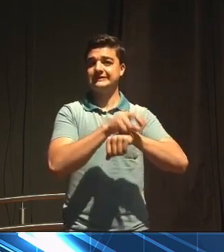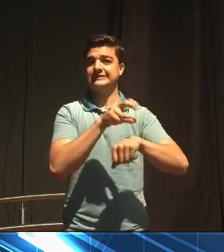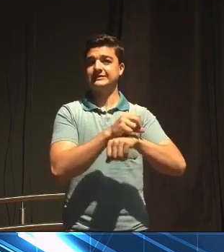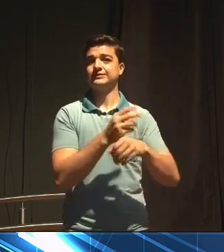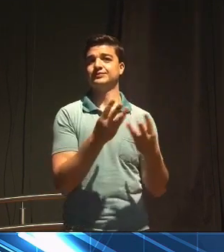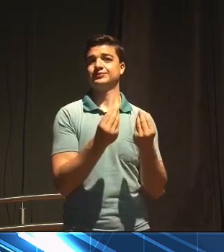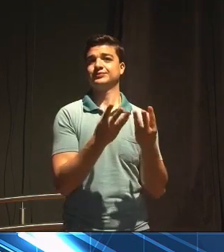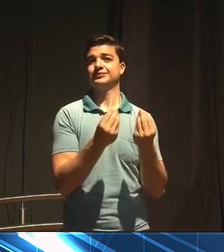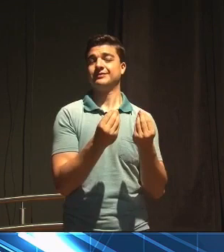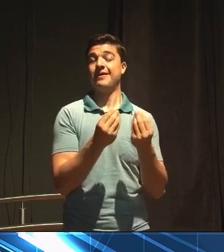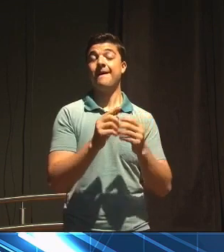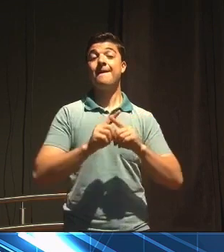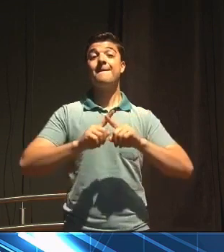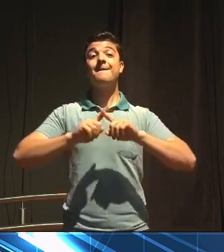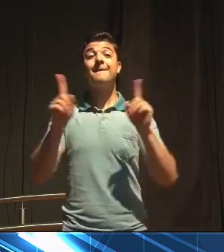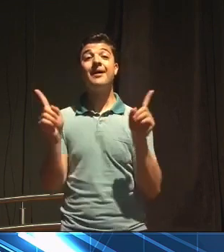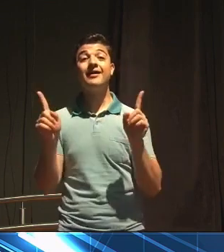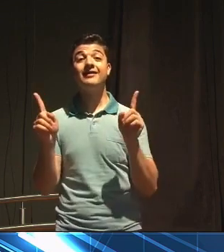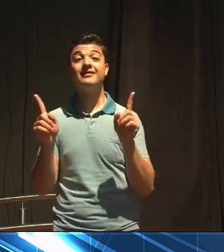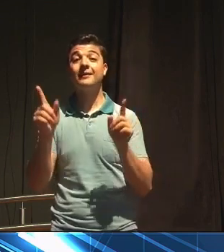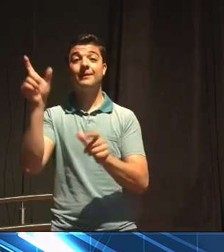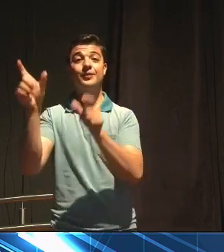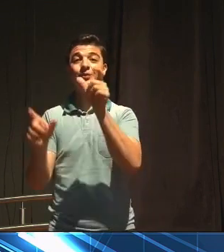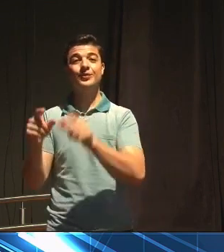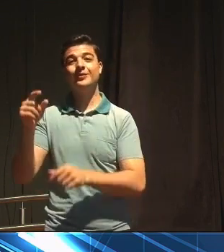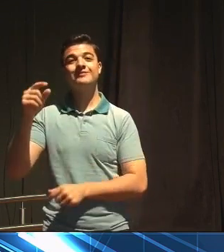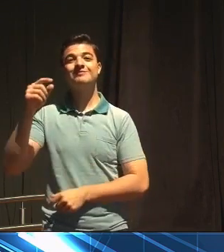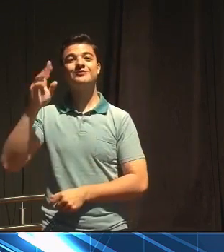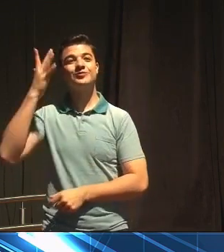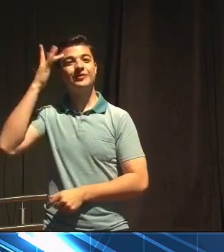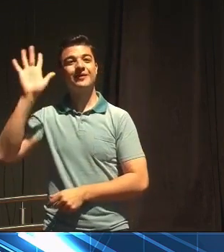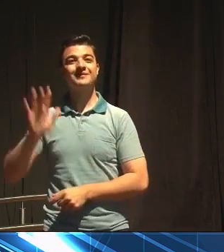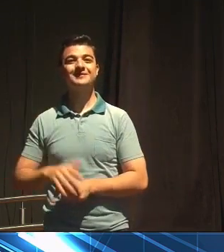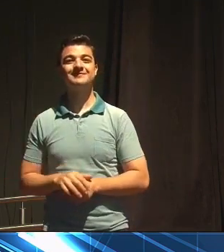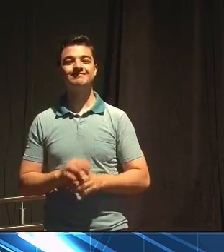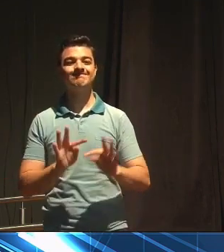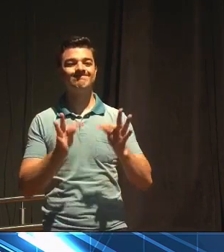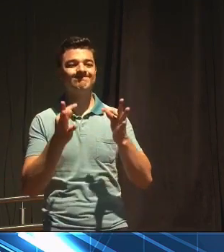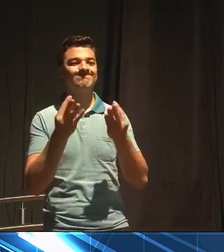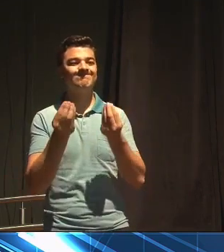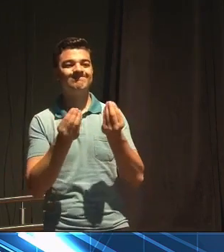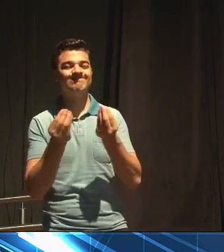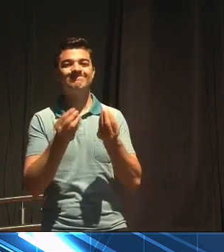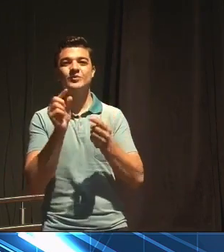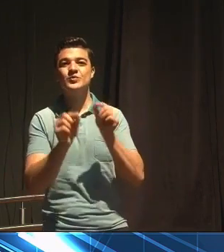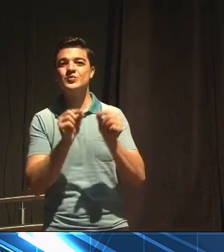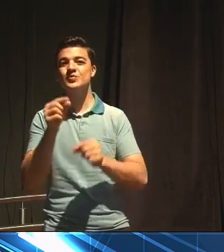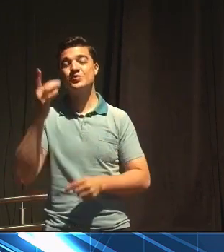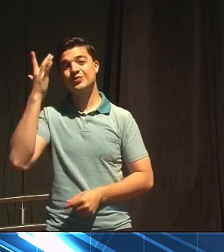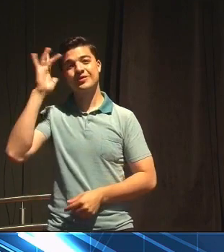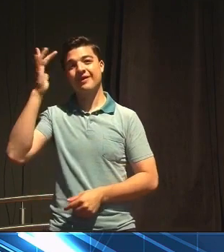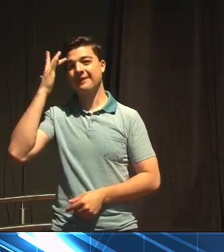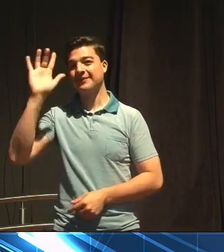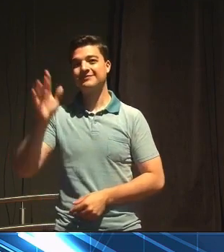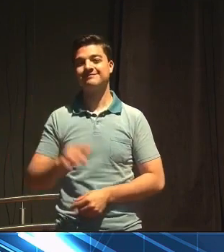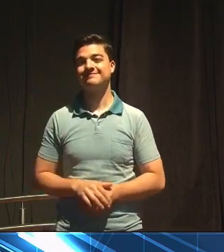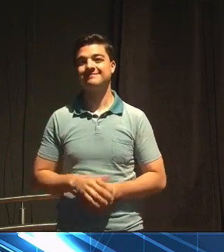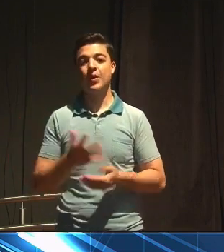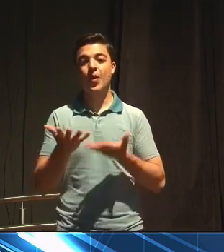mas que não faz nem ideia de por onde começa a aprender. A pessoa que não escolheu tecnologia na faculdade, como que ela vai